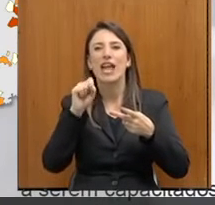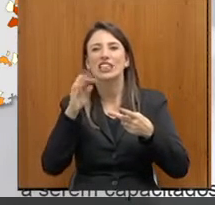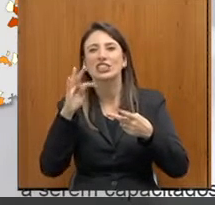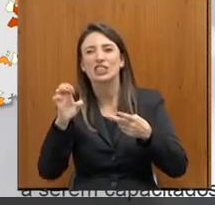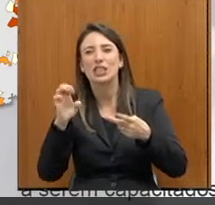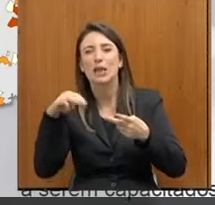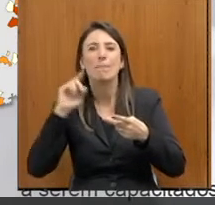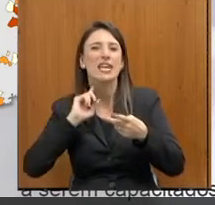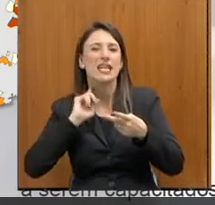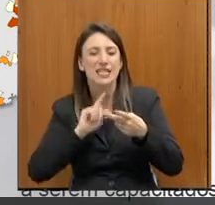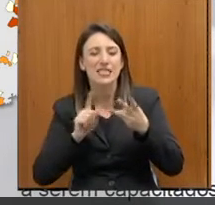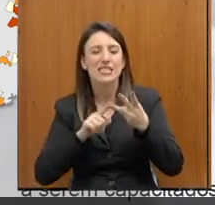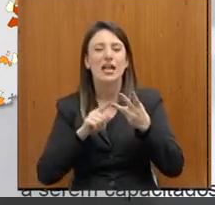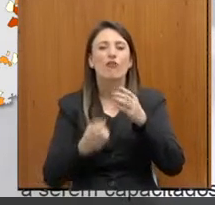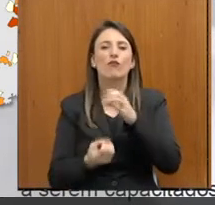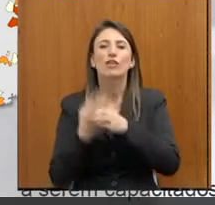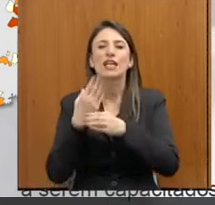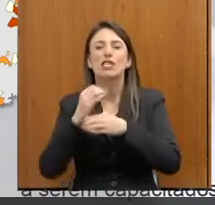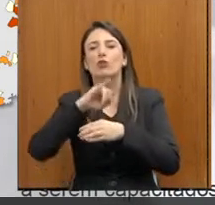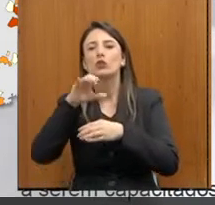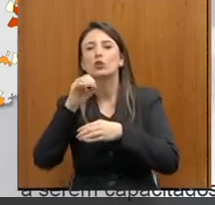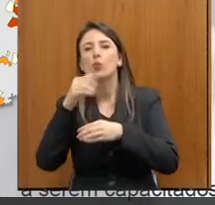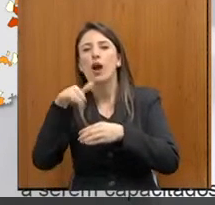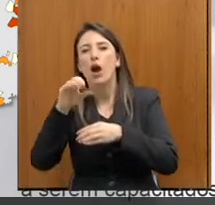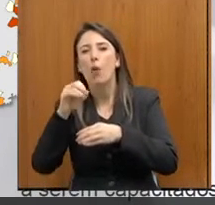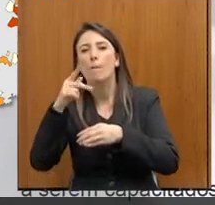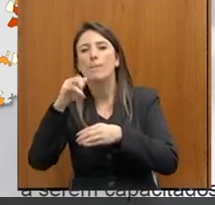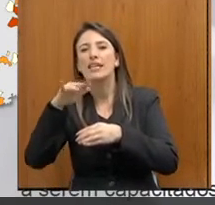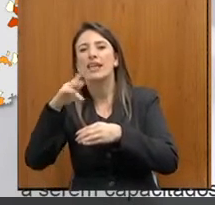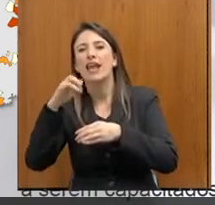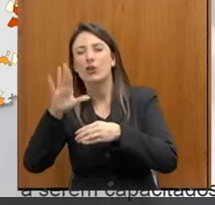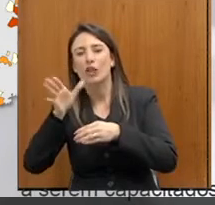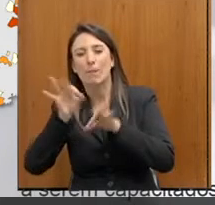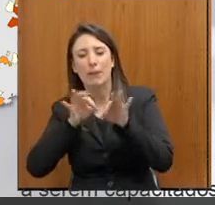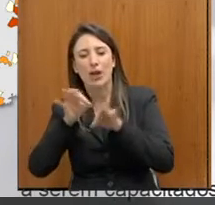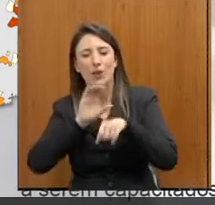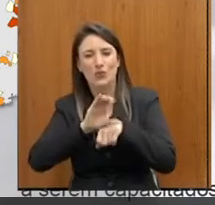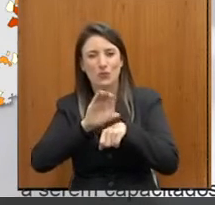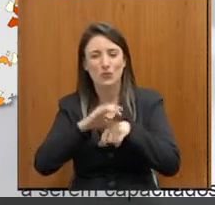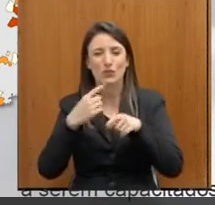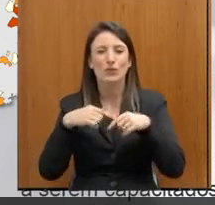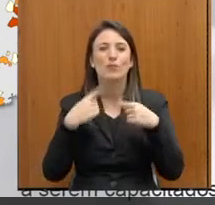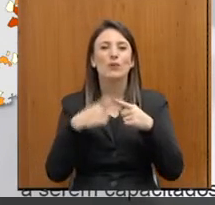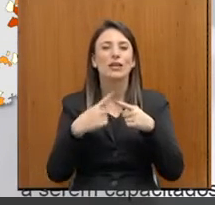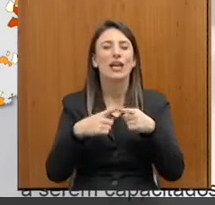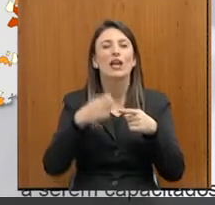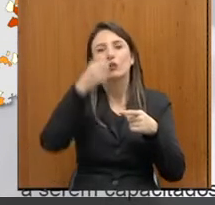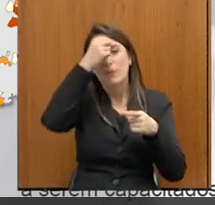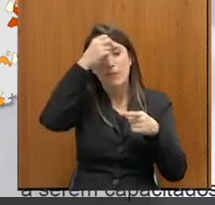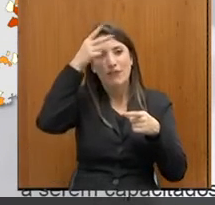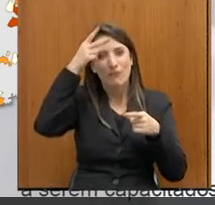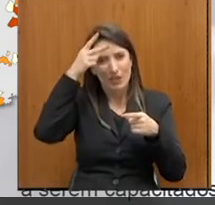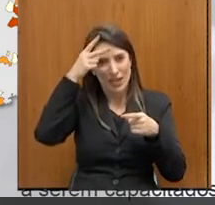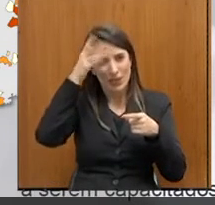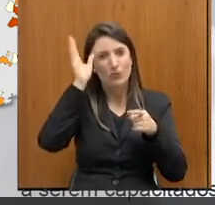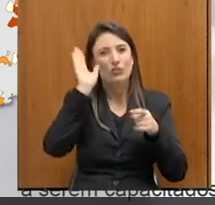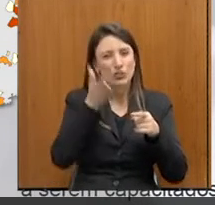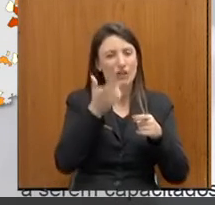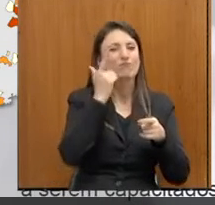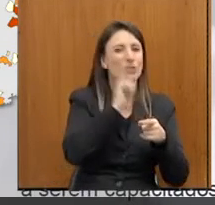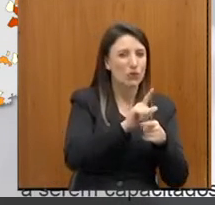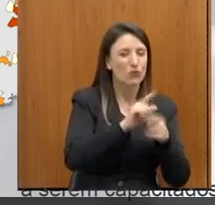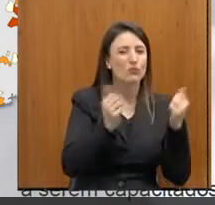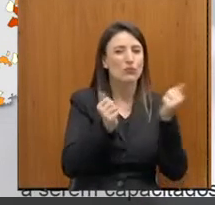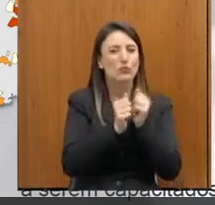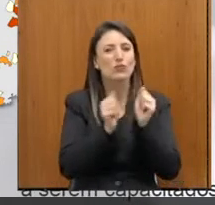o dinheiro é prepararam para que os prefeitos eleitos junto com os seus vice-prefeitos secretários